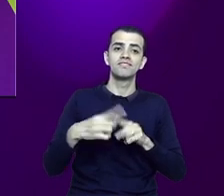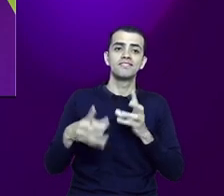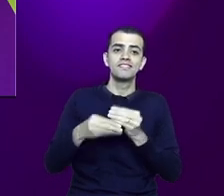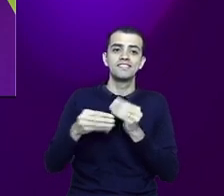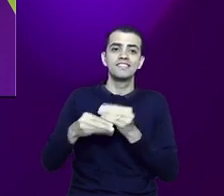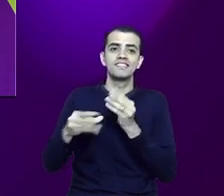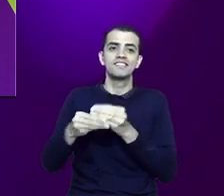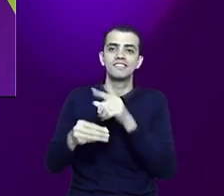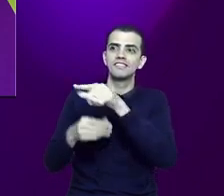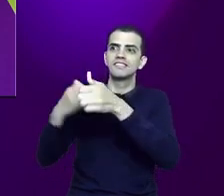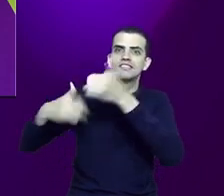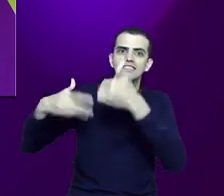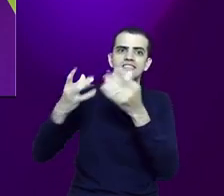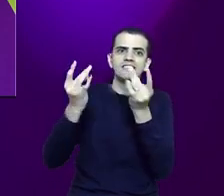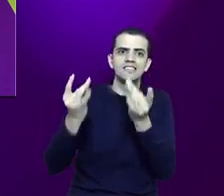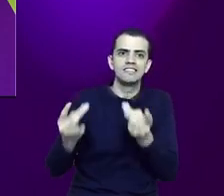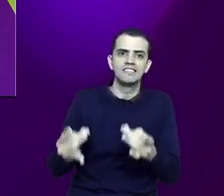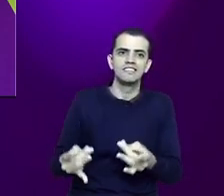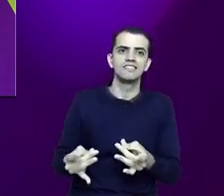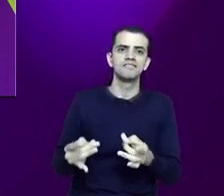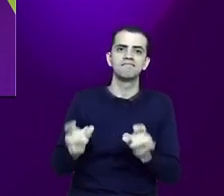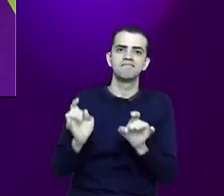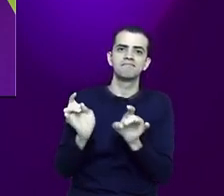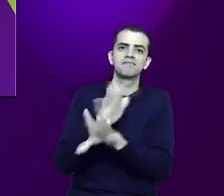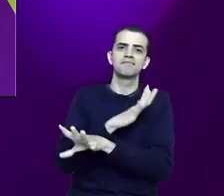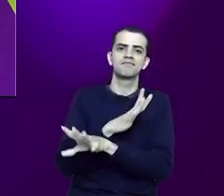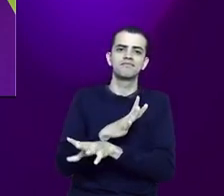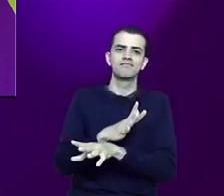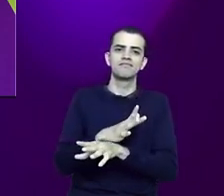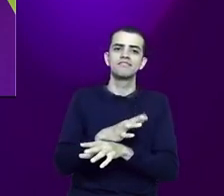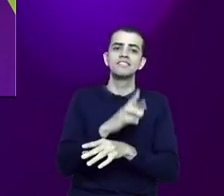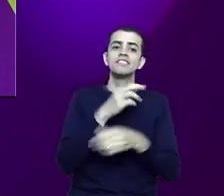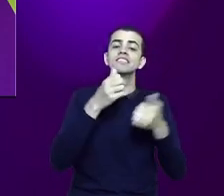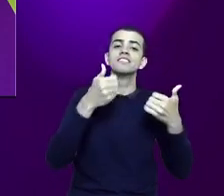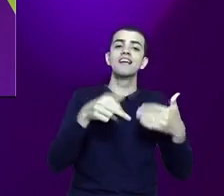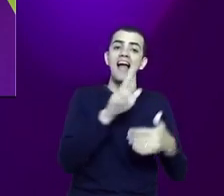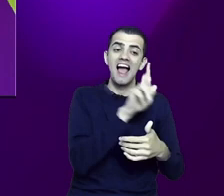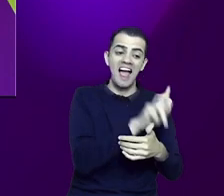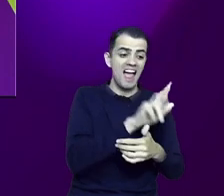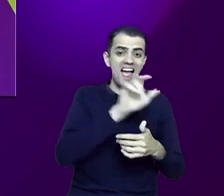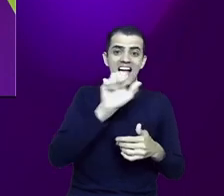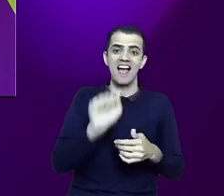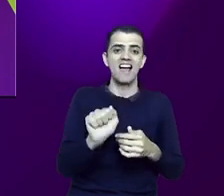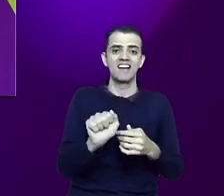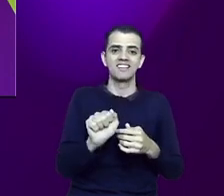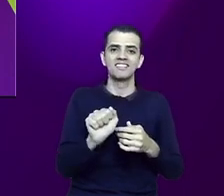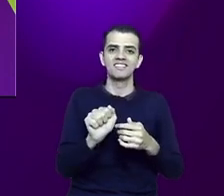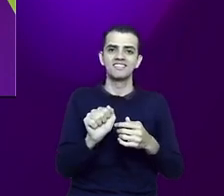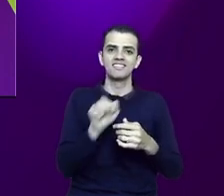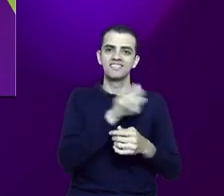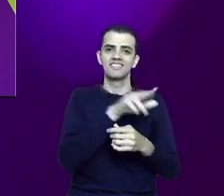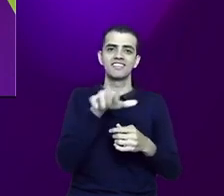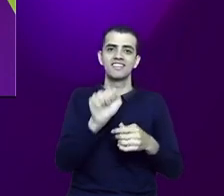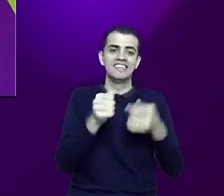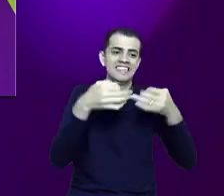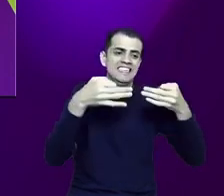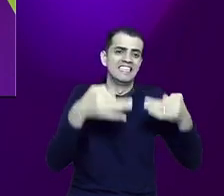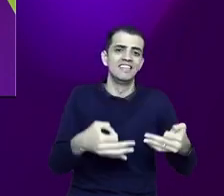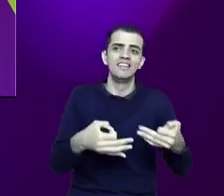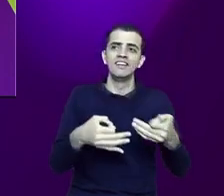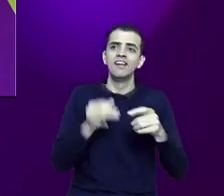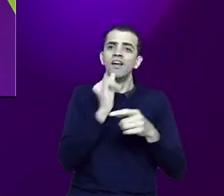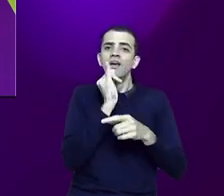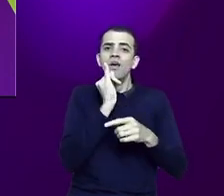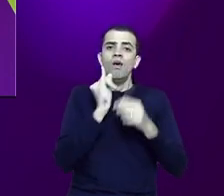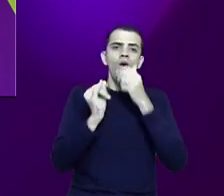uma apresentação que foi feita até agora definindo precisamente a realidade aumentada, os exemplos,